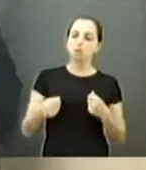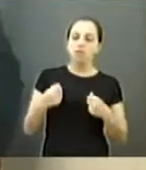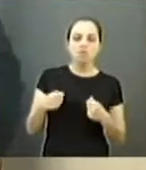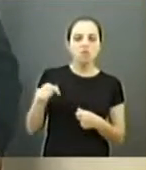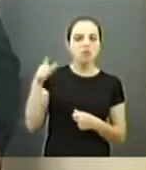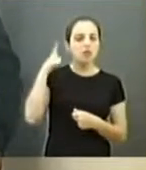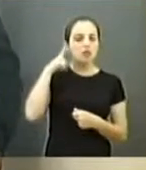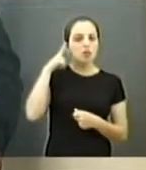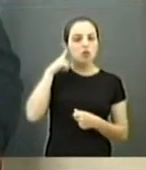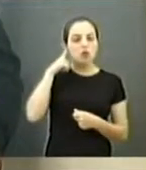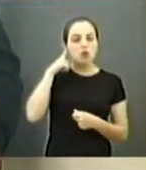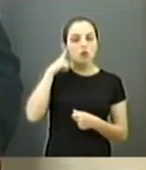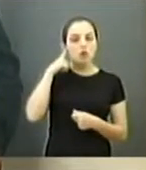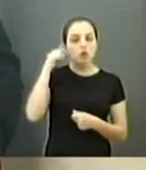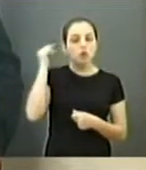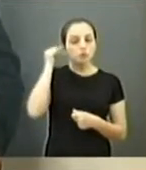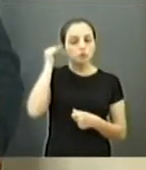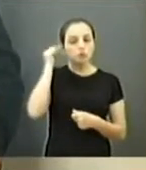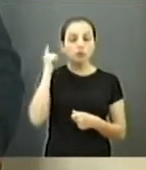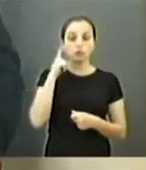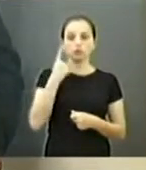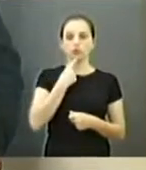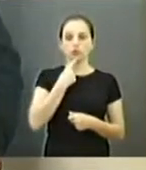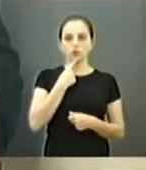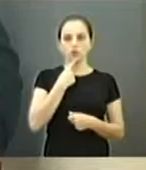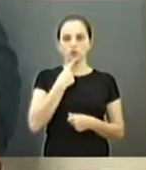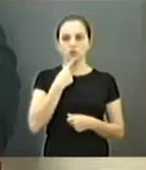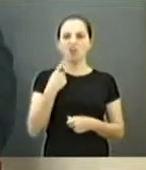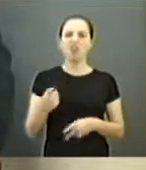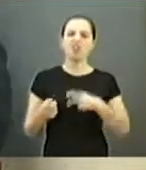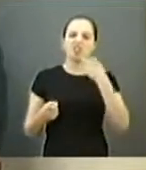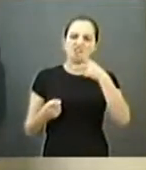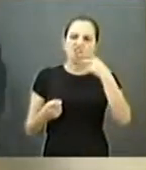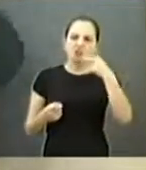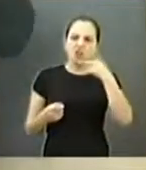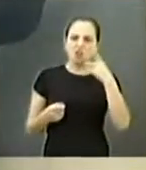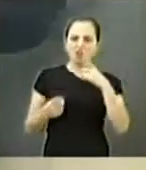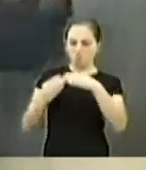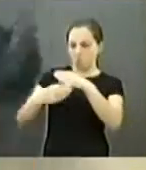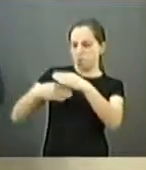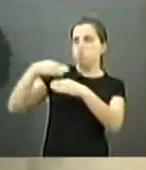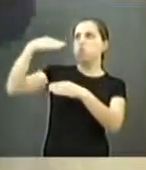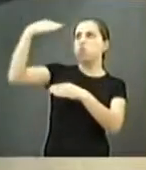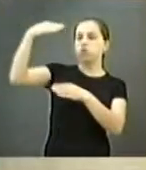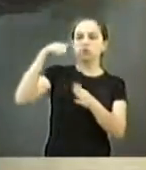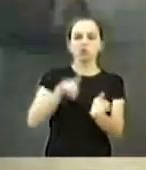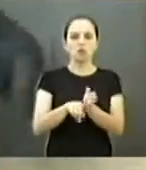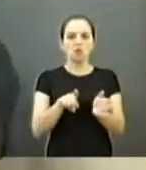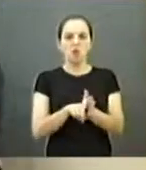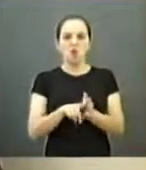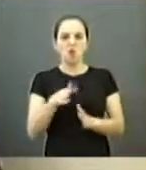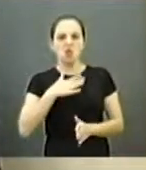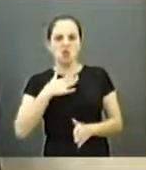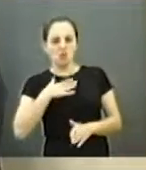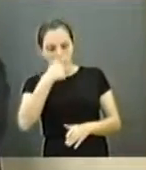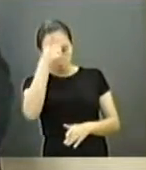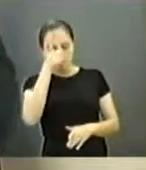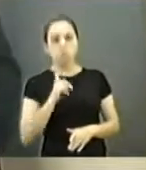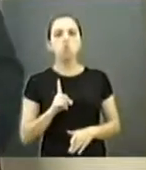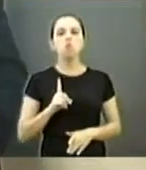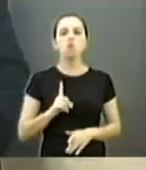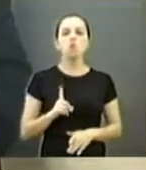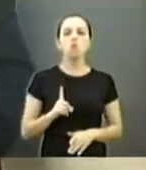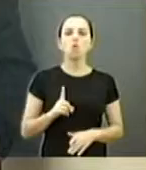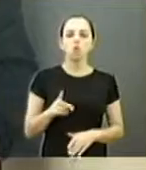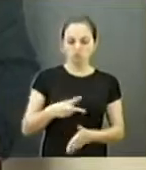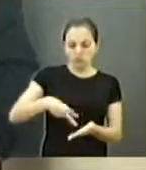auditivo. E aí falar que é acima da fiscalização, é o meu direito. Quem sobe